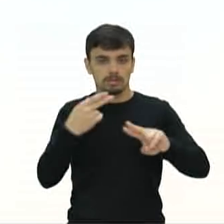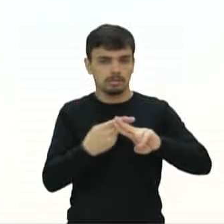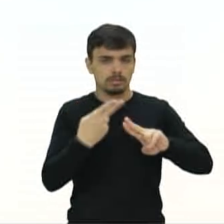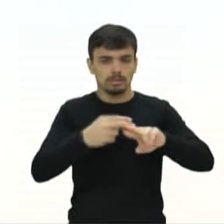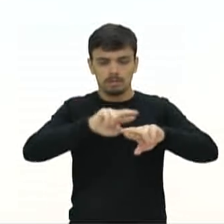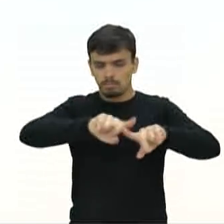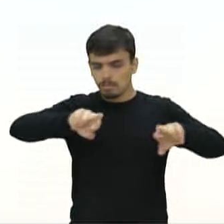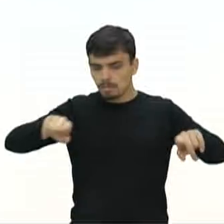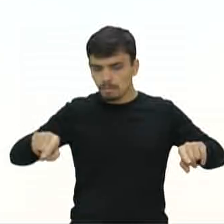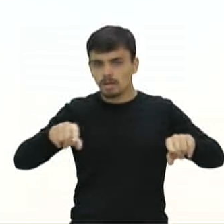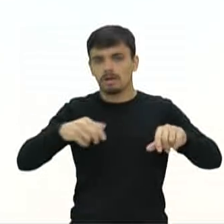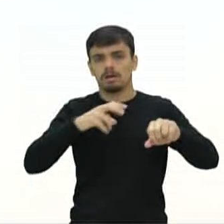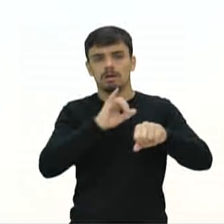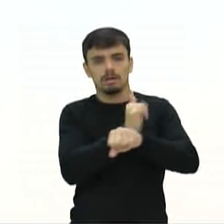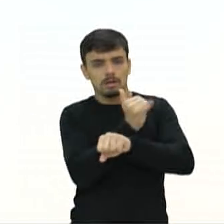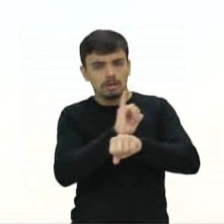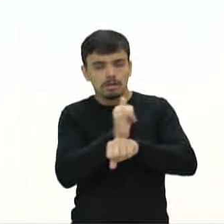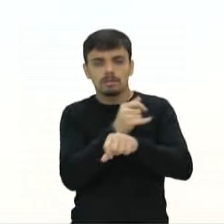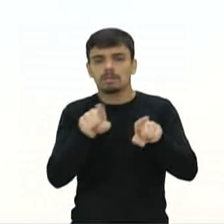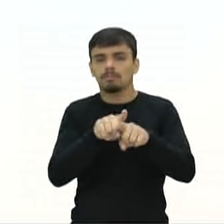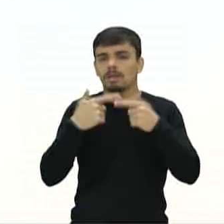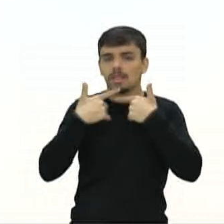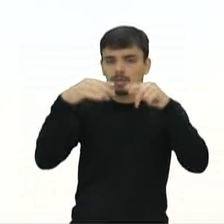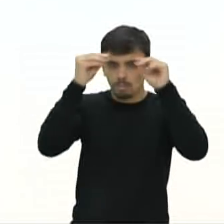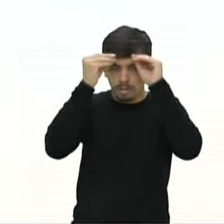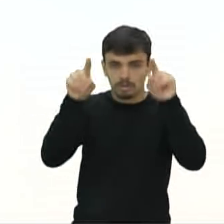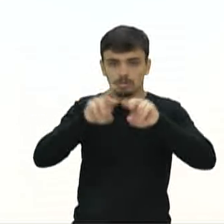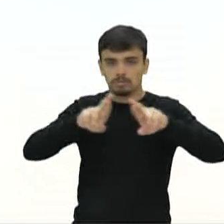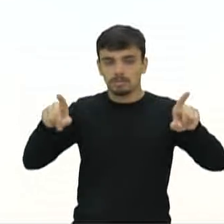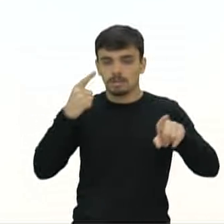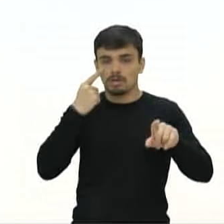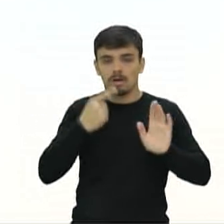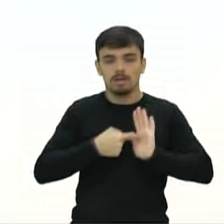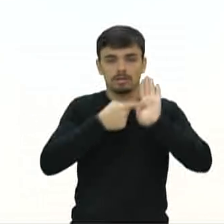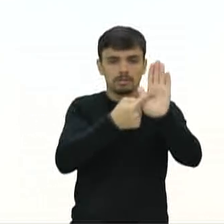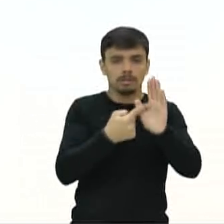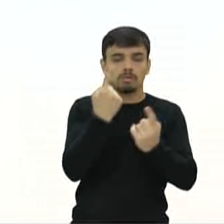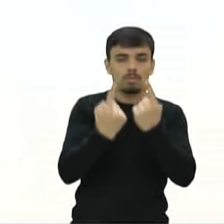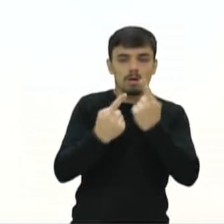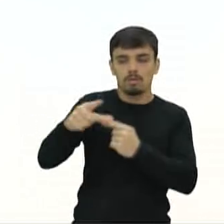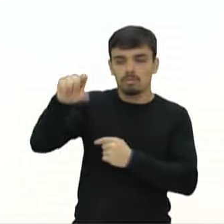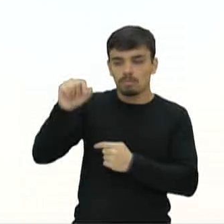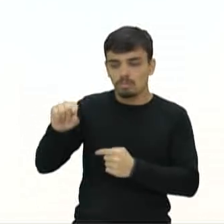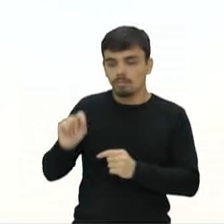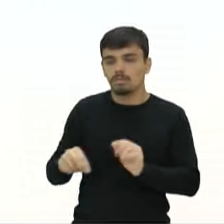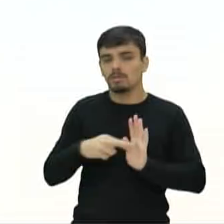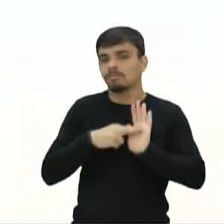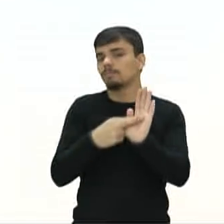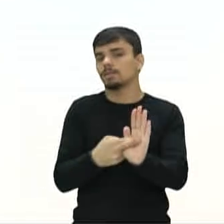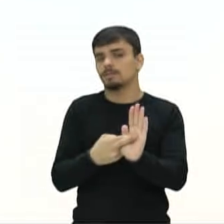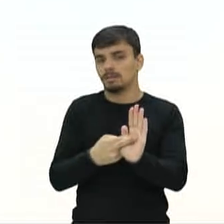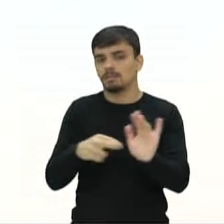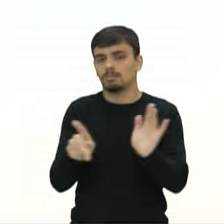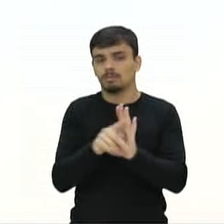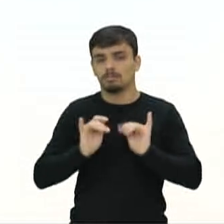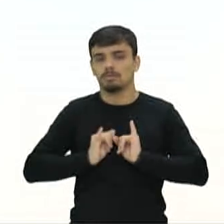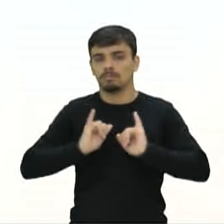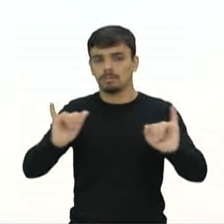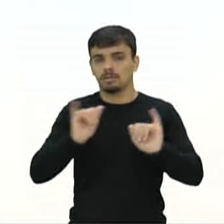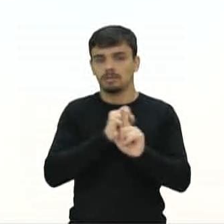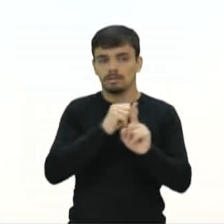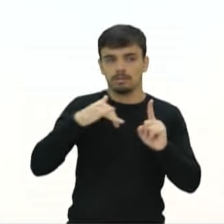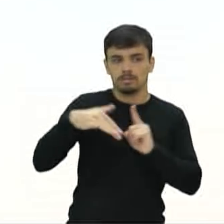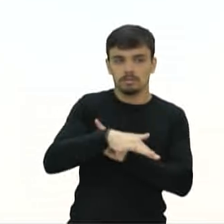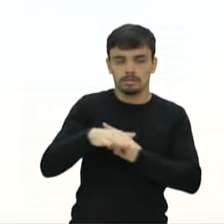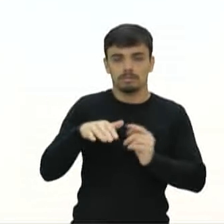diversas ferramentas e diversas formas de linguagem. Indique a alternativa que melhor representa a atuação do marketing na sociedade